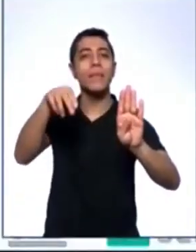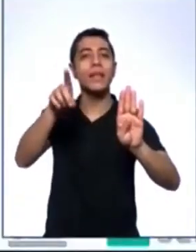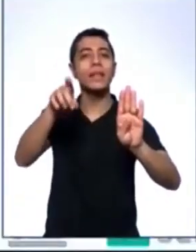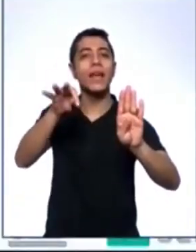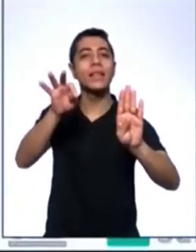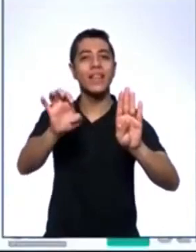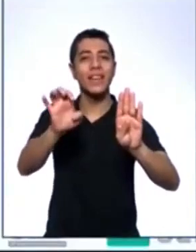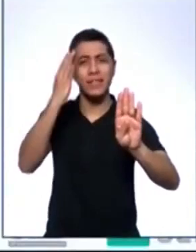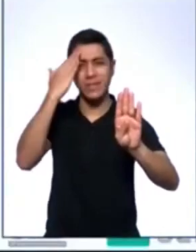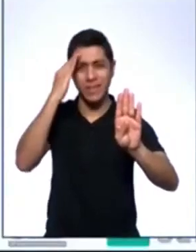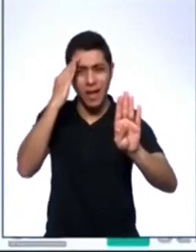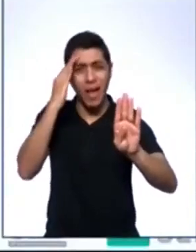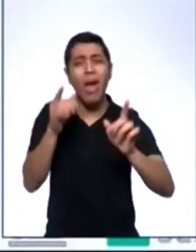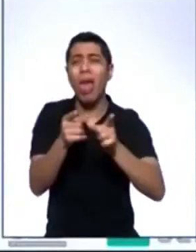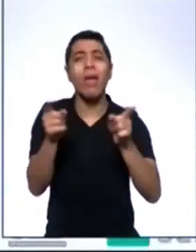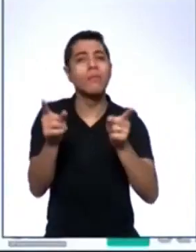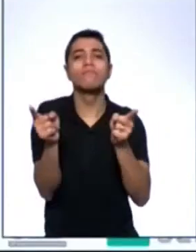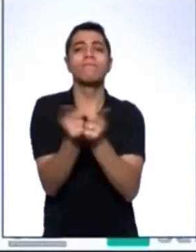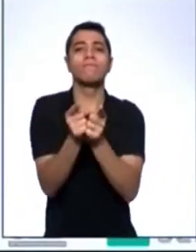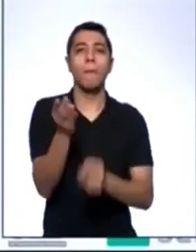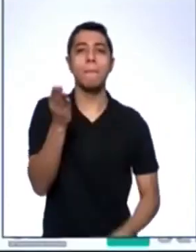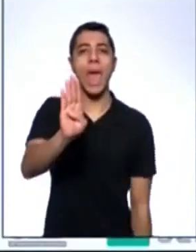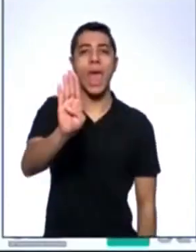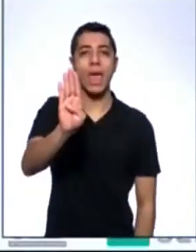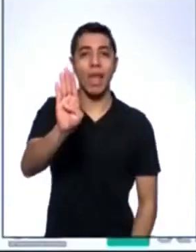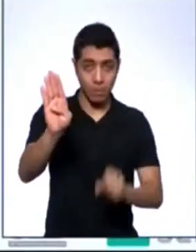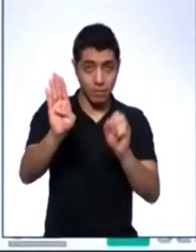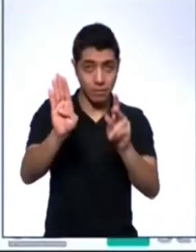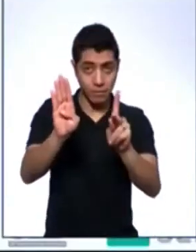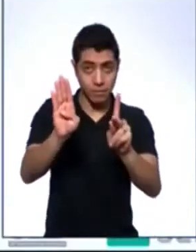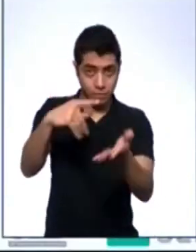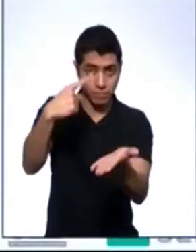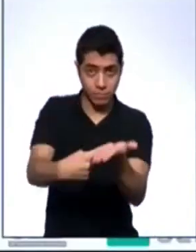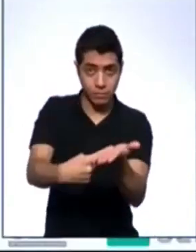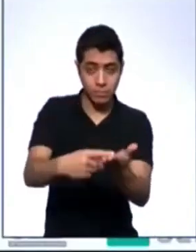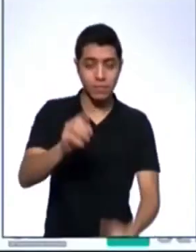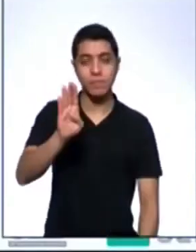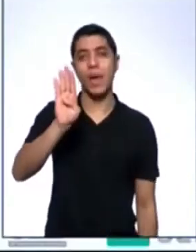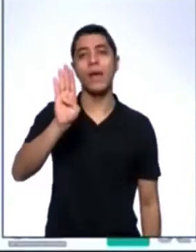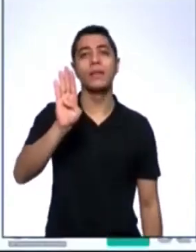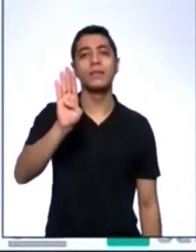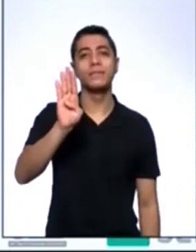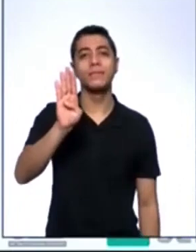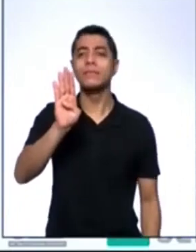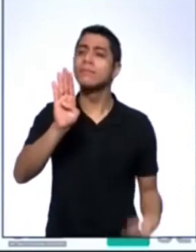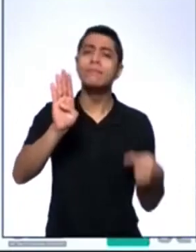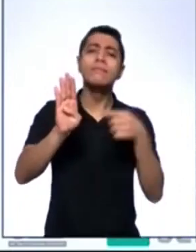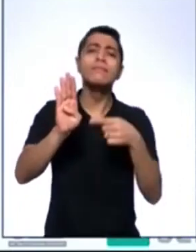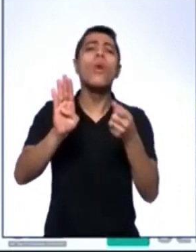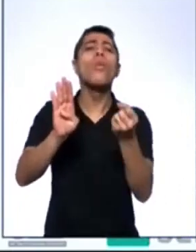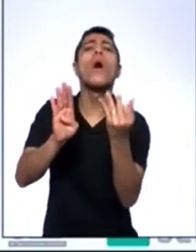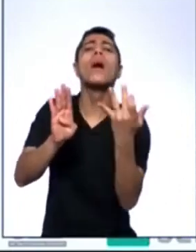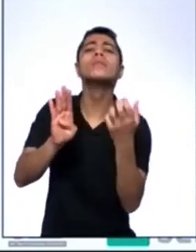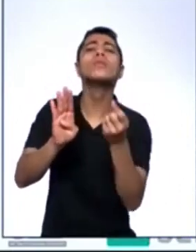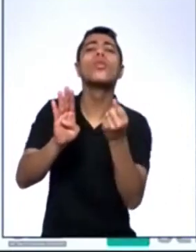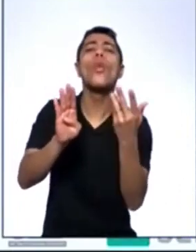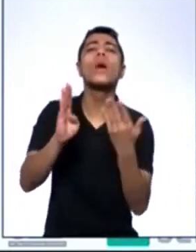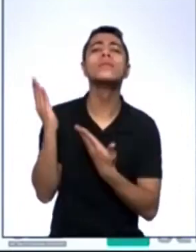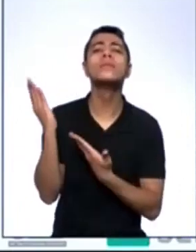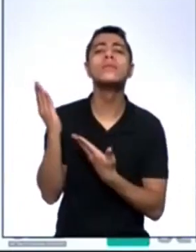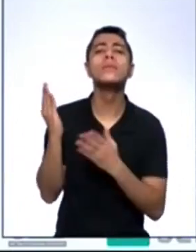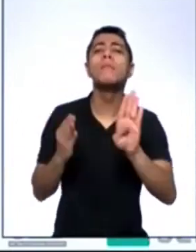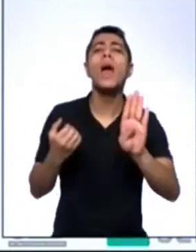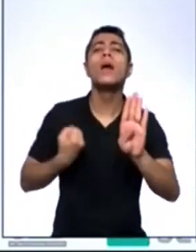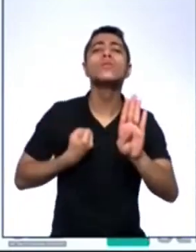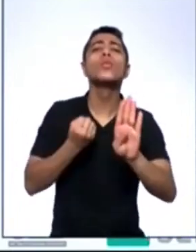sempre onde é corta no y e olha aqui menos dois estava na